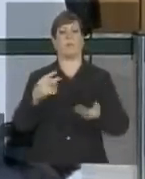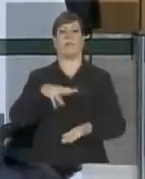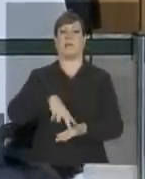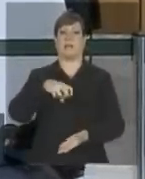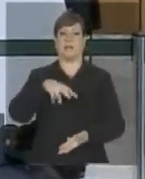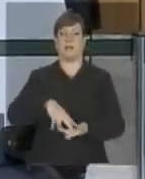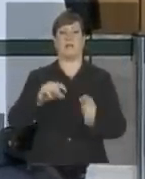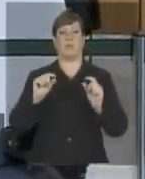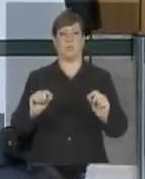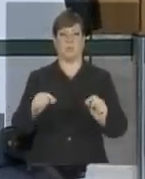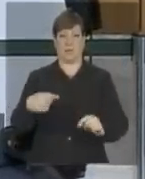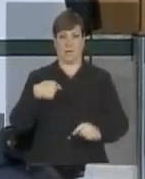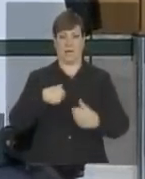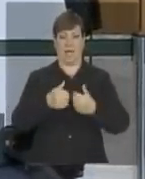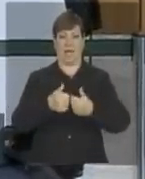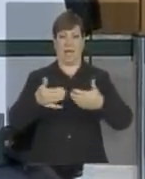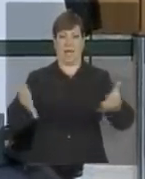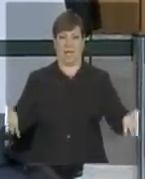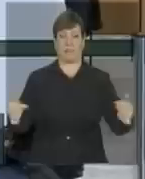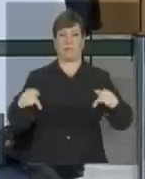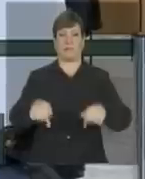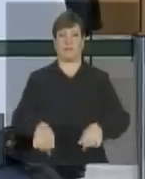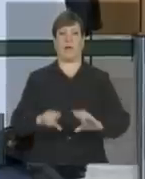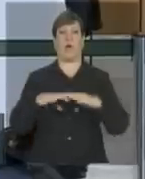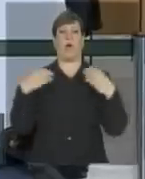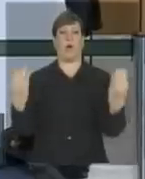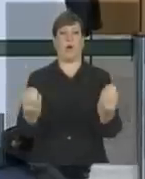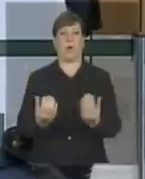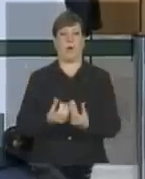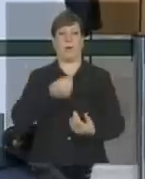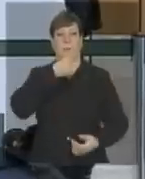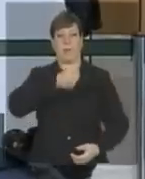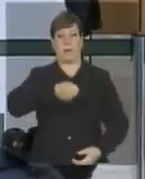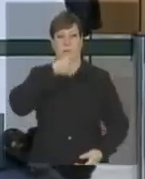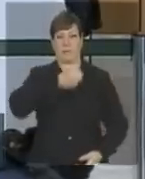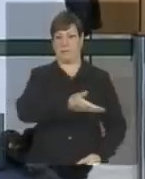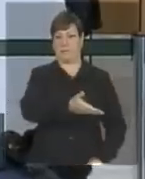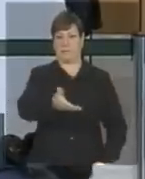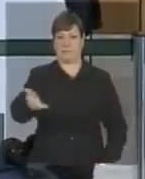que eu abro aqui esta conferência de imprensa,